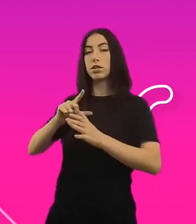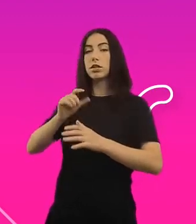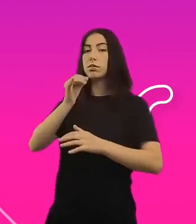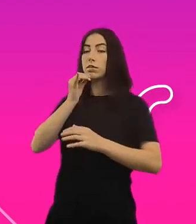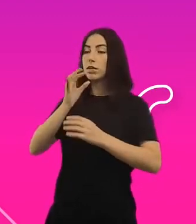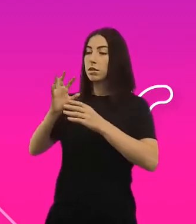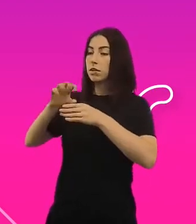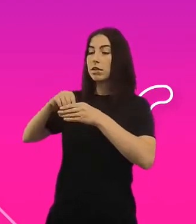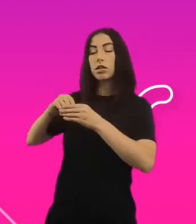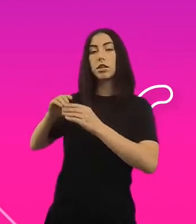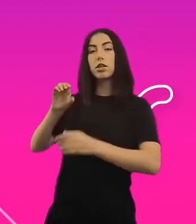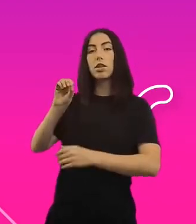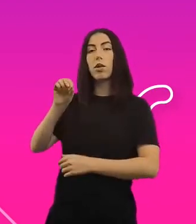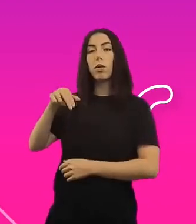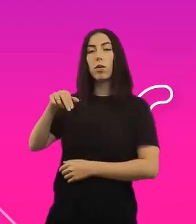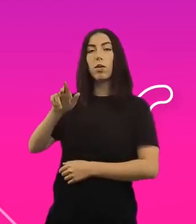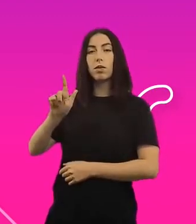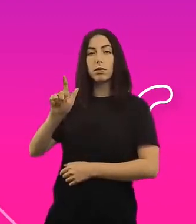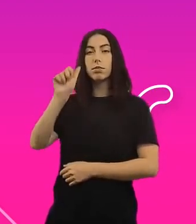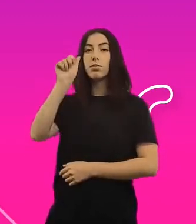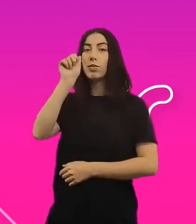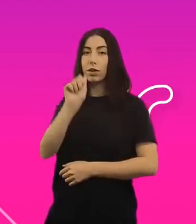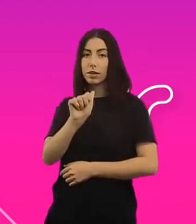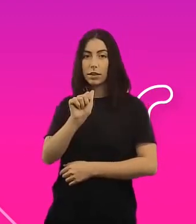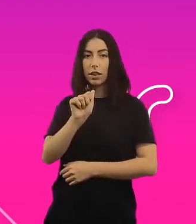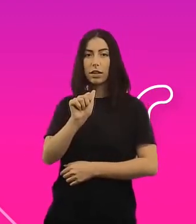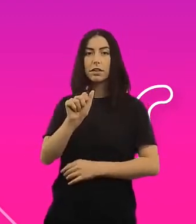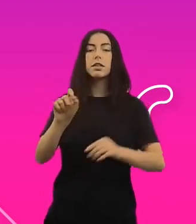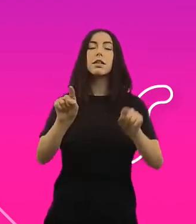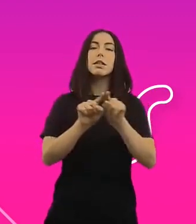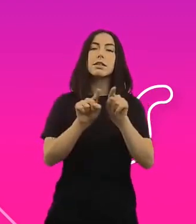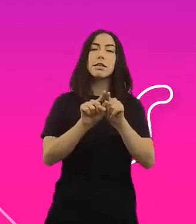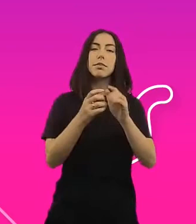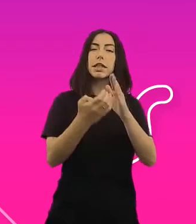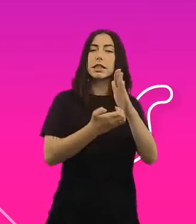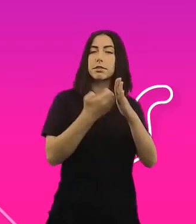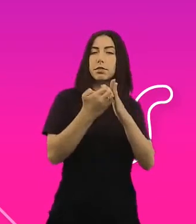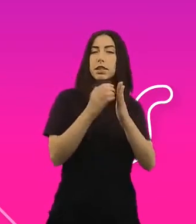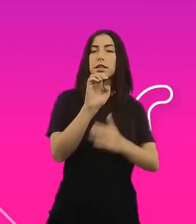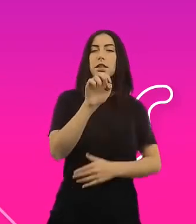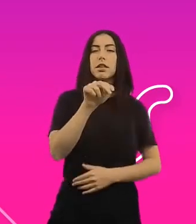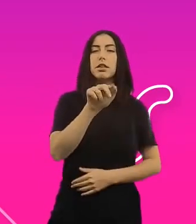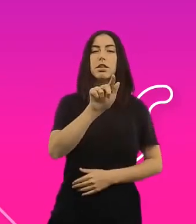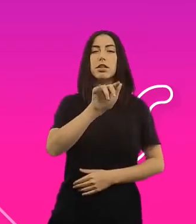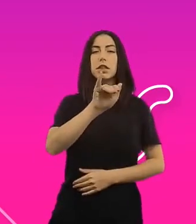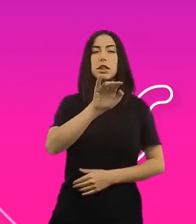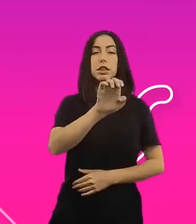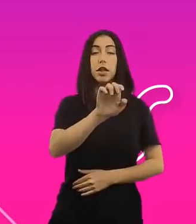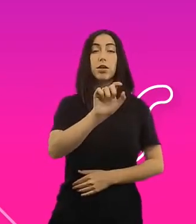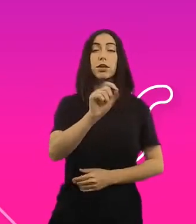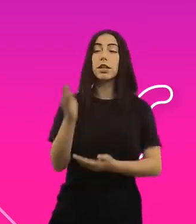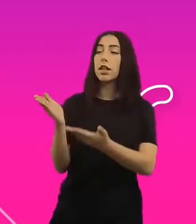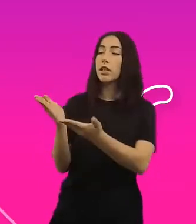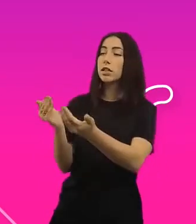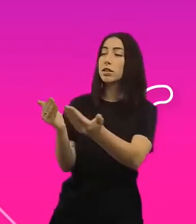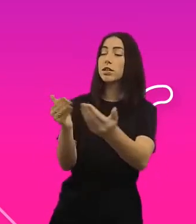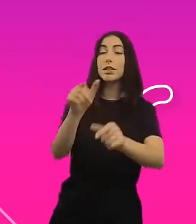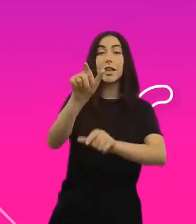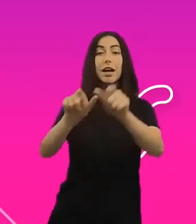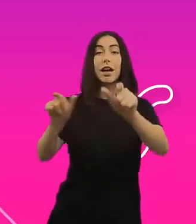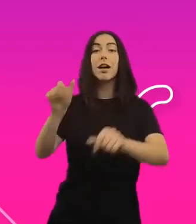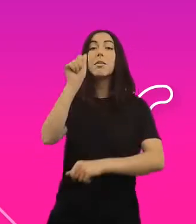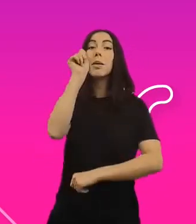um posicionamento que a ENGIE tem de trazer mulheres para cargos de liderança, né? Então, a gente tem já